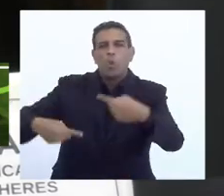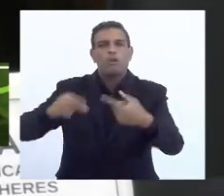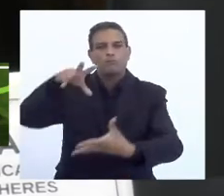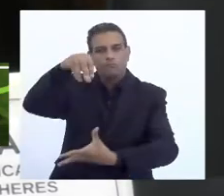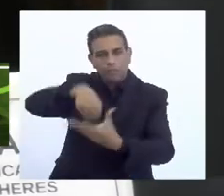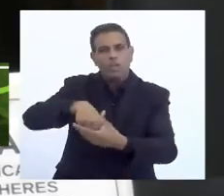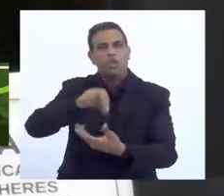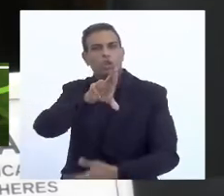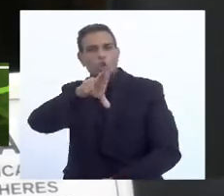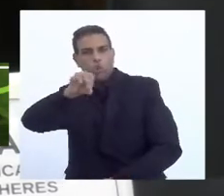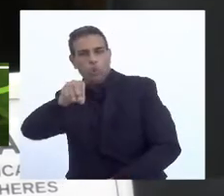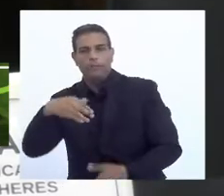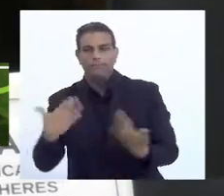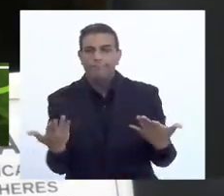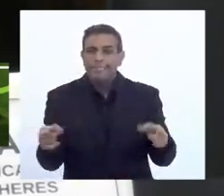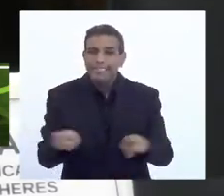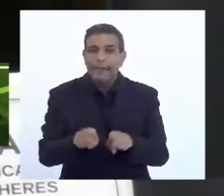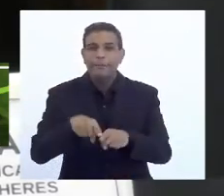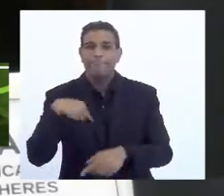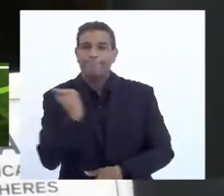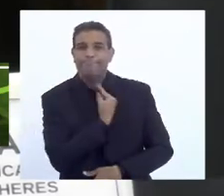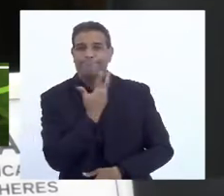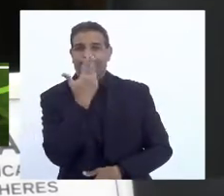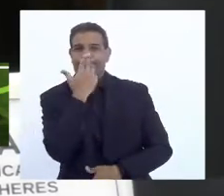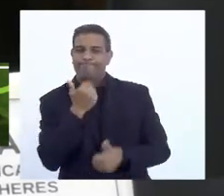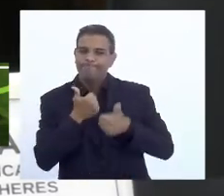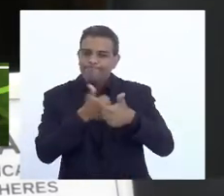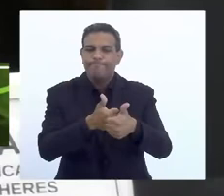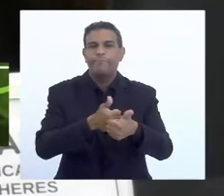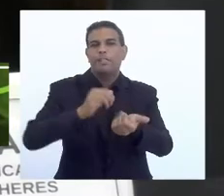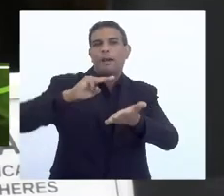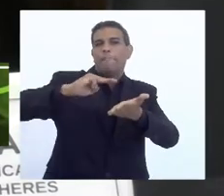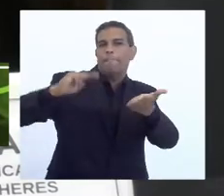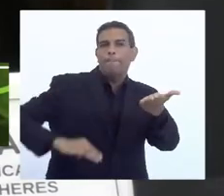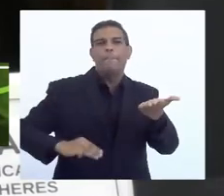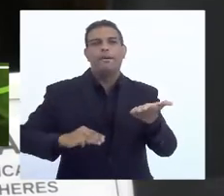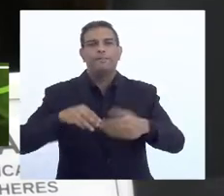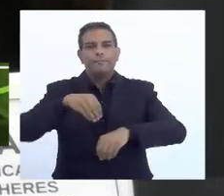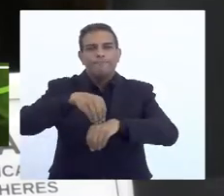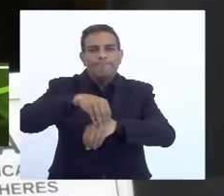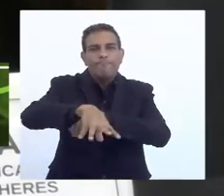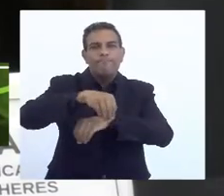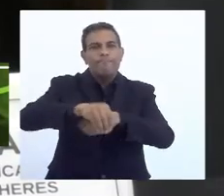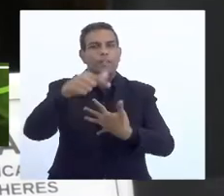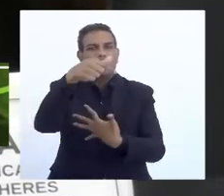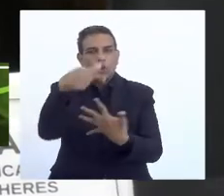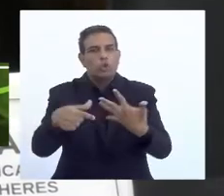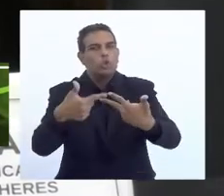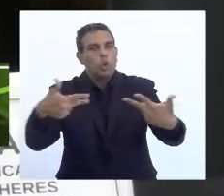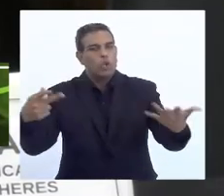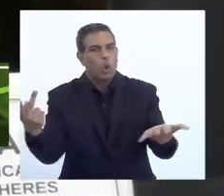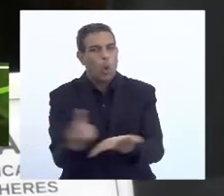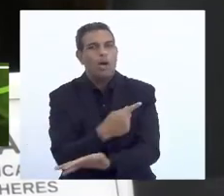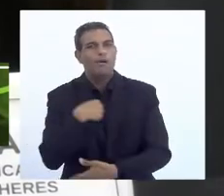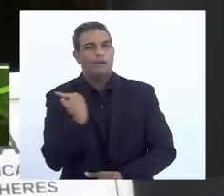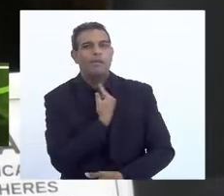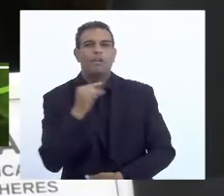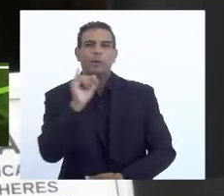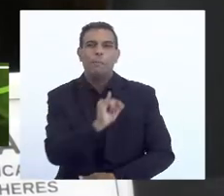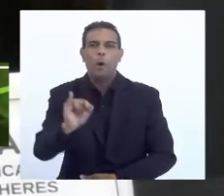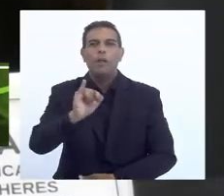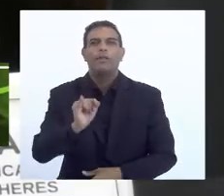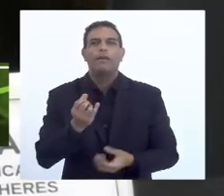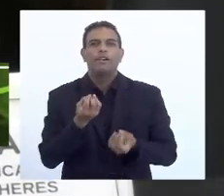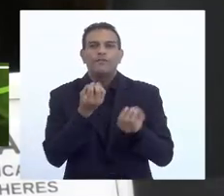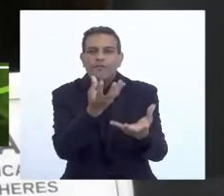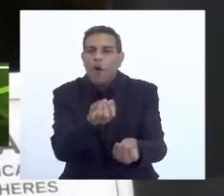de Janeiro, como também a gente criar metodologias de notificação e encaminhamento desses casos. E, para a gente, é muito importante estar